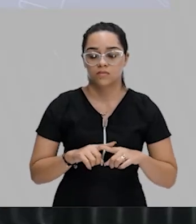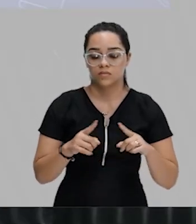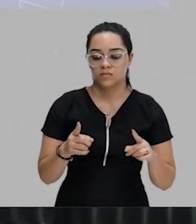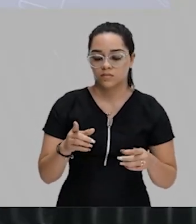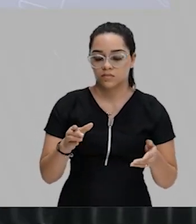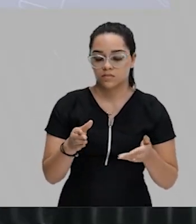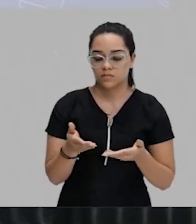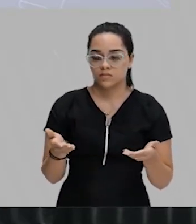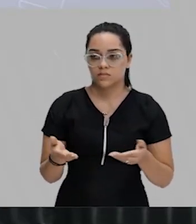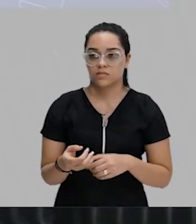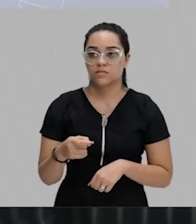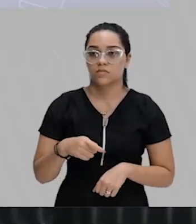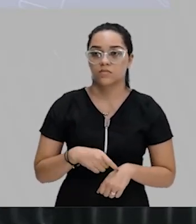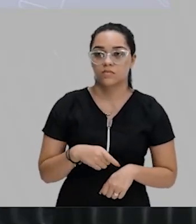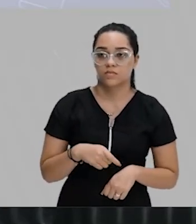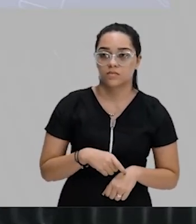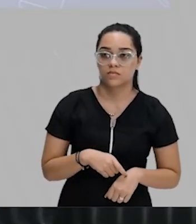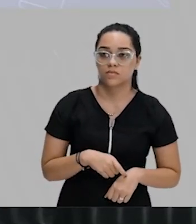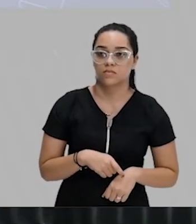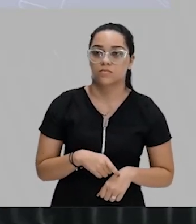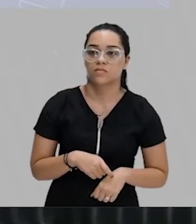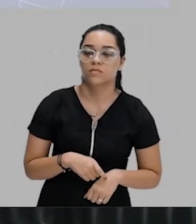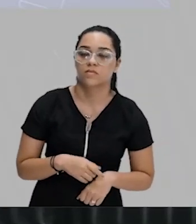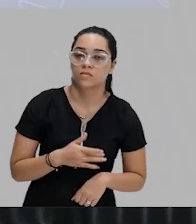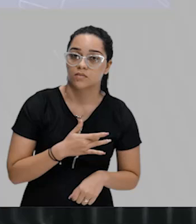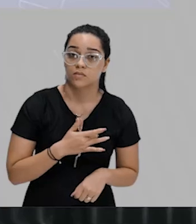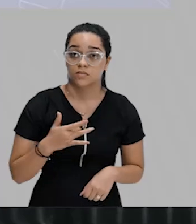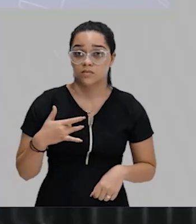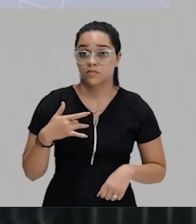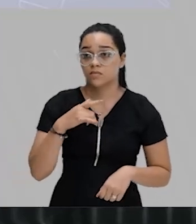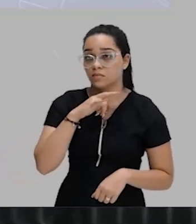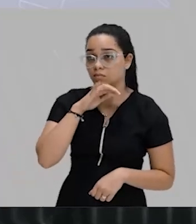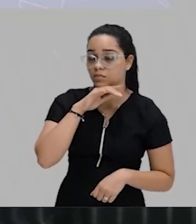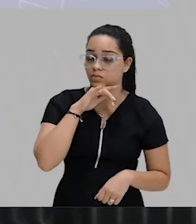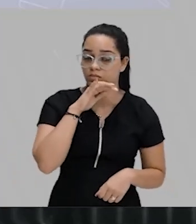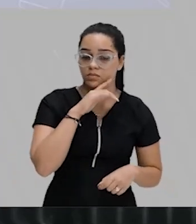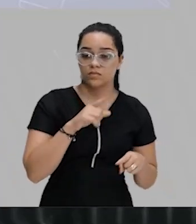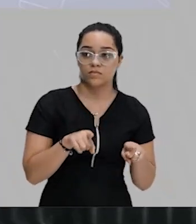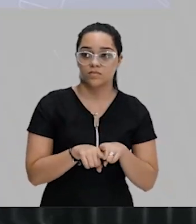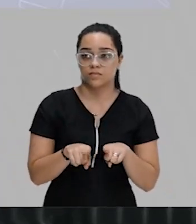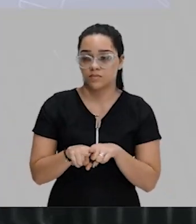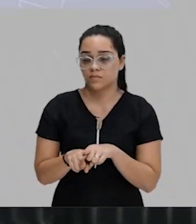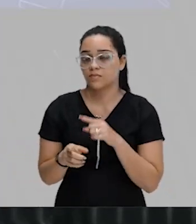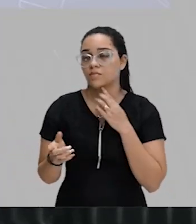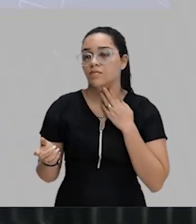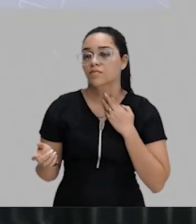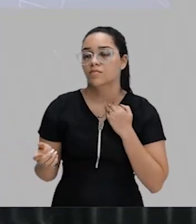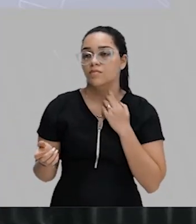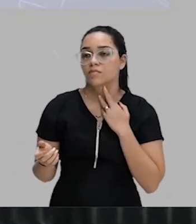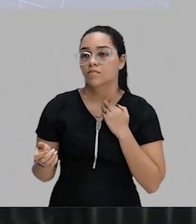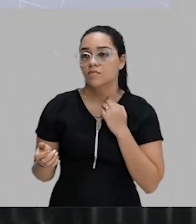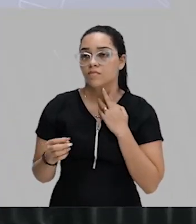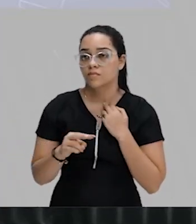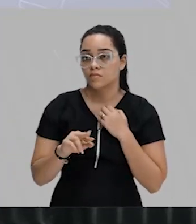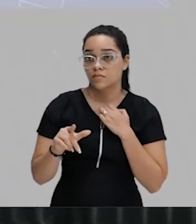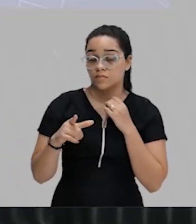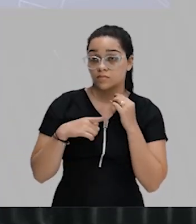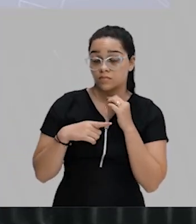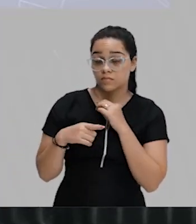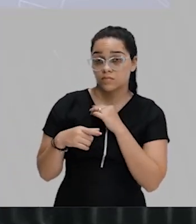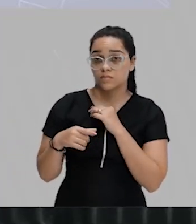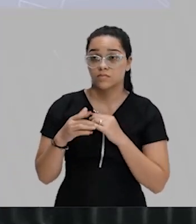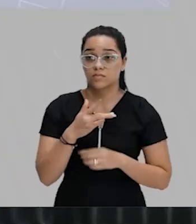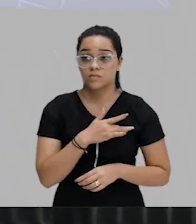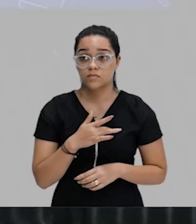no momento da sua debilidade, em função até mesmo dele ficar doente, ele acabou ter a saúde